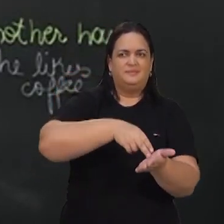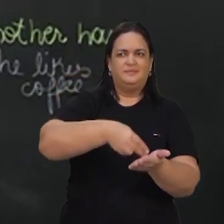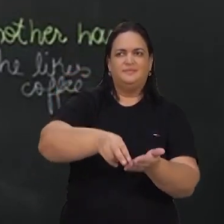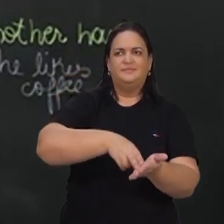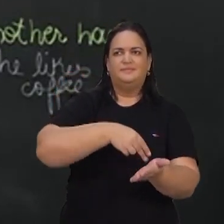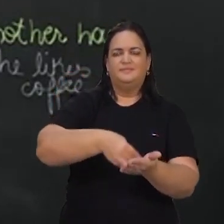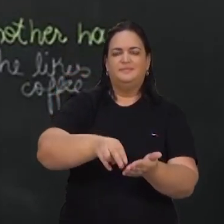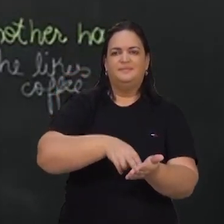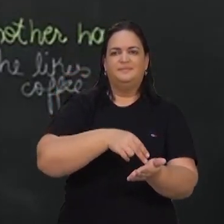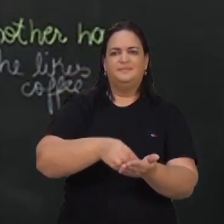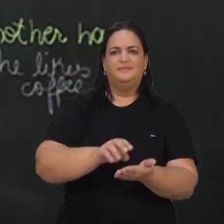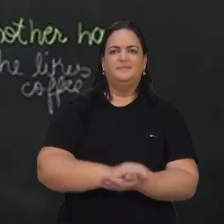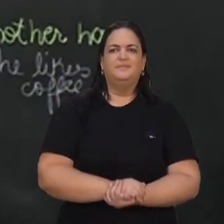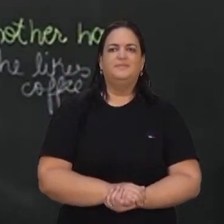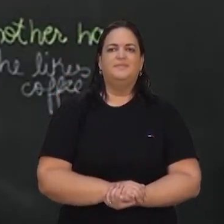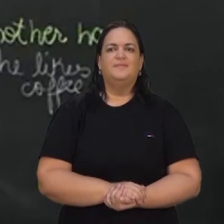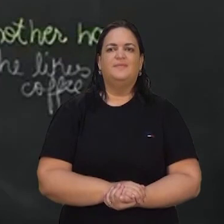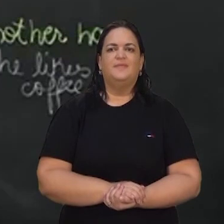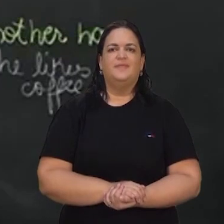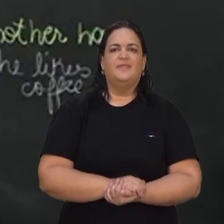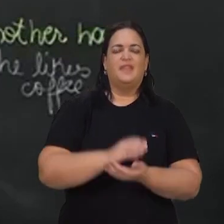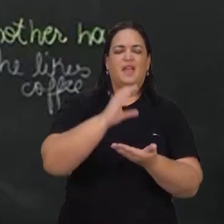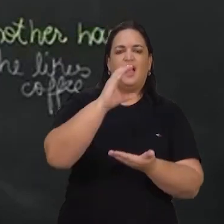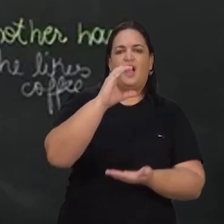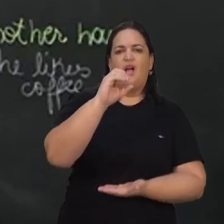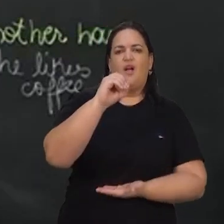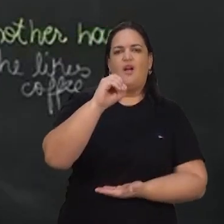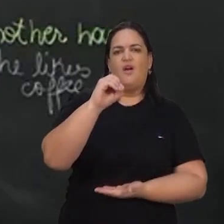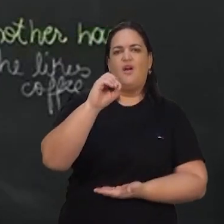Isso é um B, tá? Aqui eu tenho coffee.